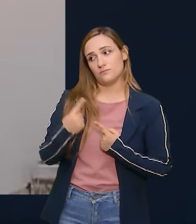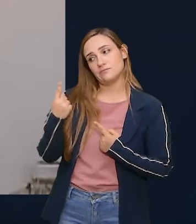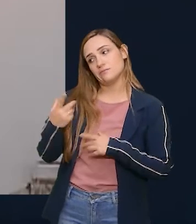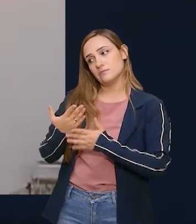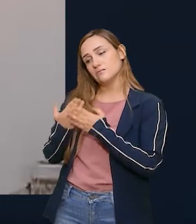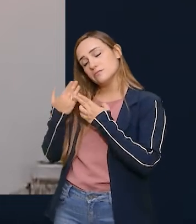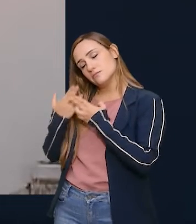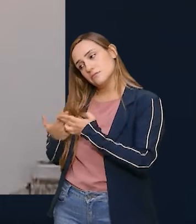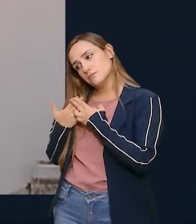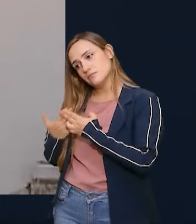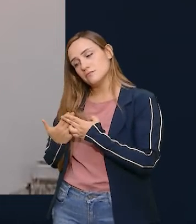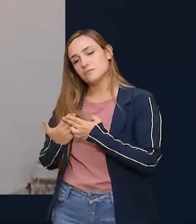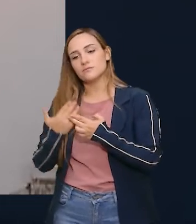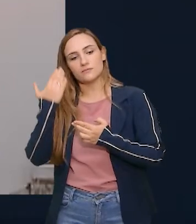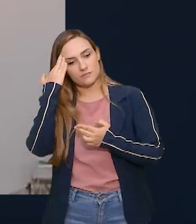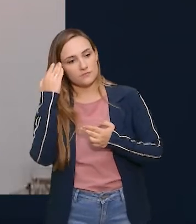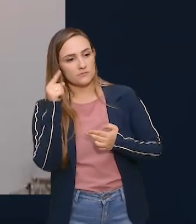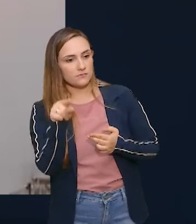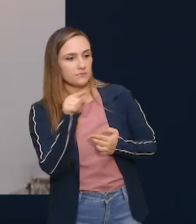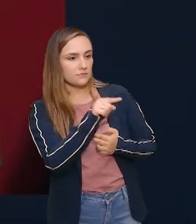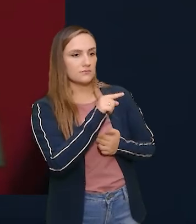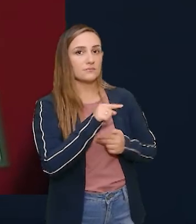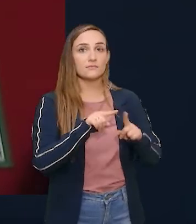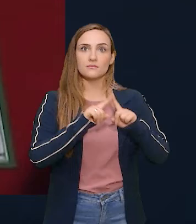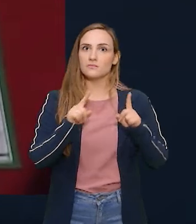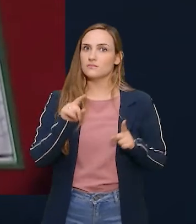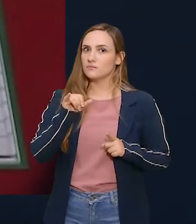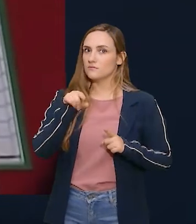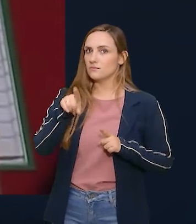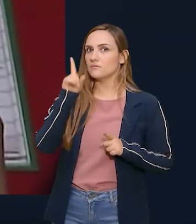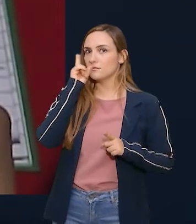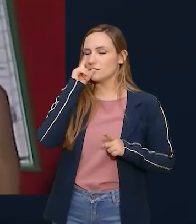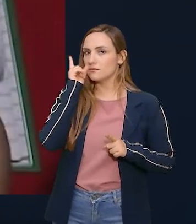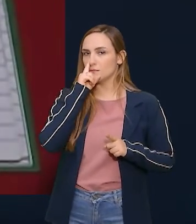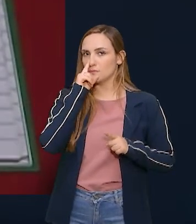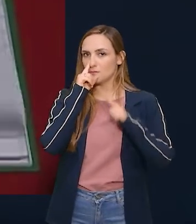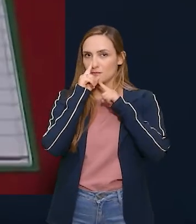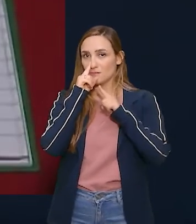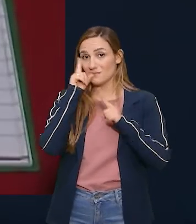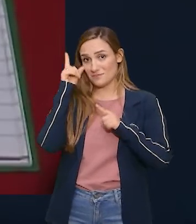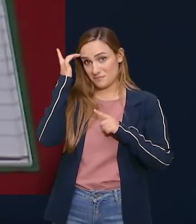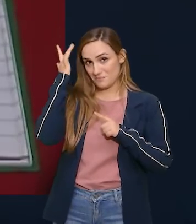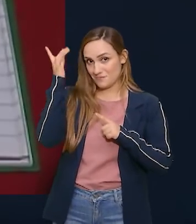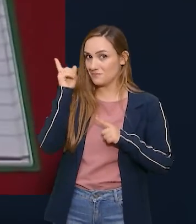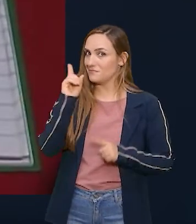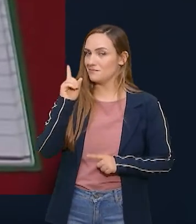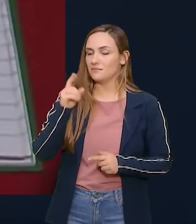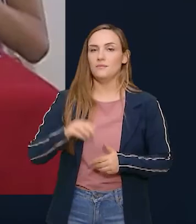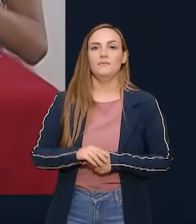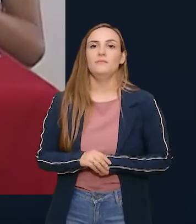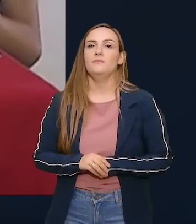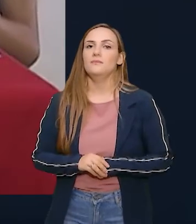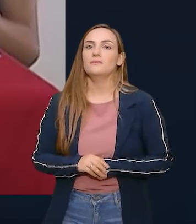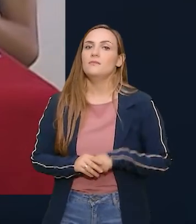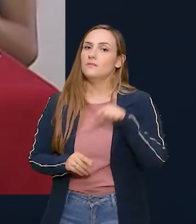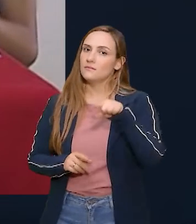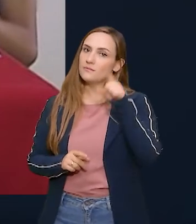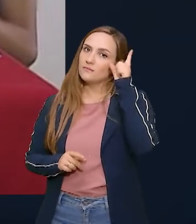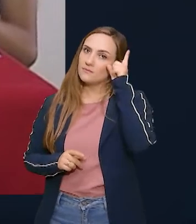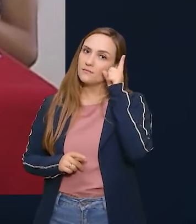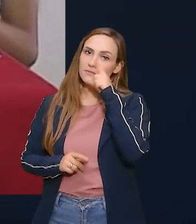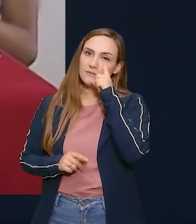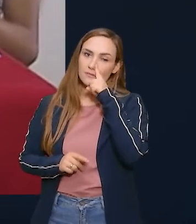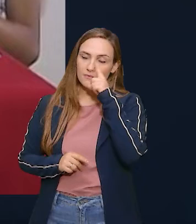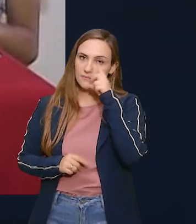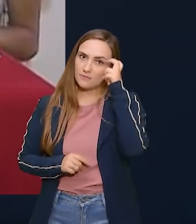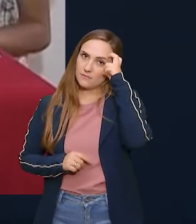sem cobrança, principalmente porque uma entende perfeitamente a outra. Mas ser mãe de superdotadas não é tão simples